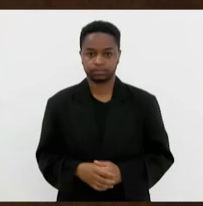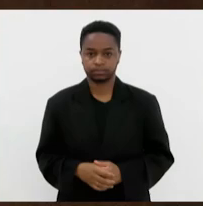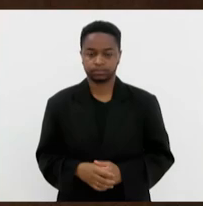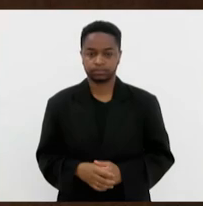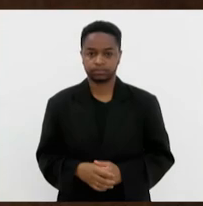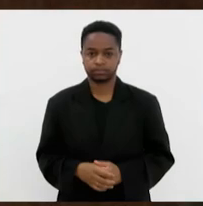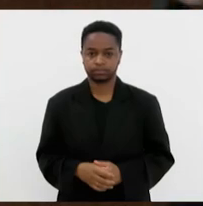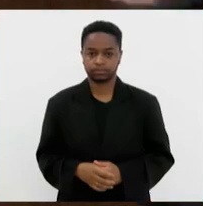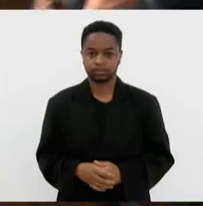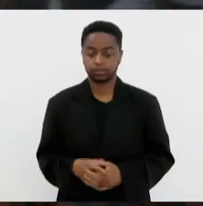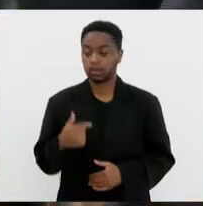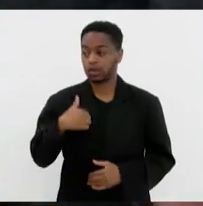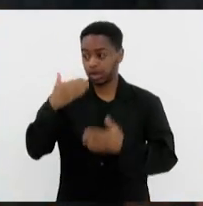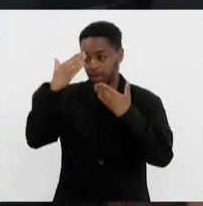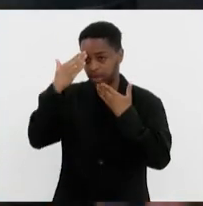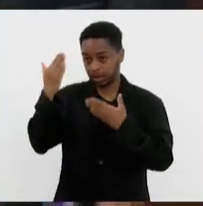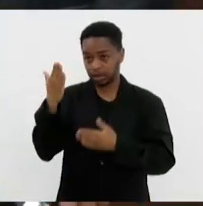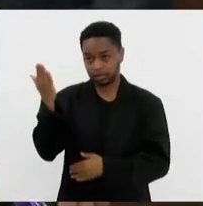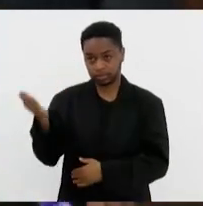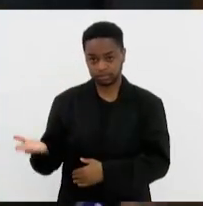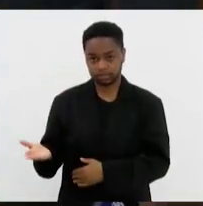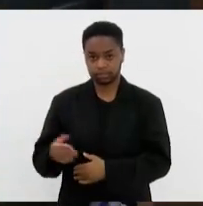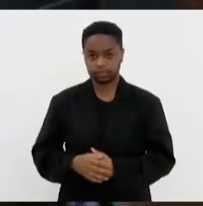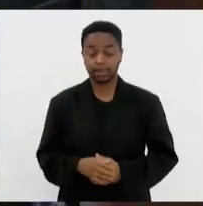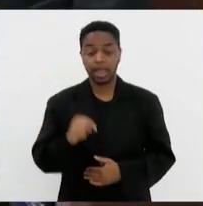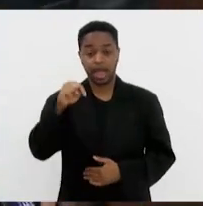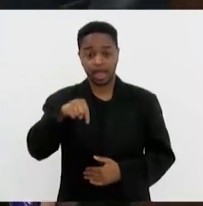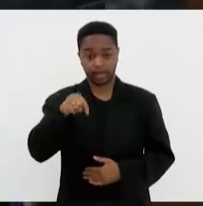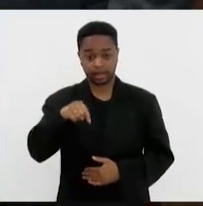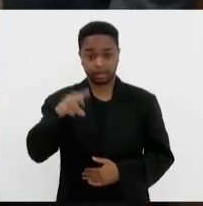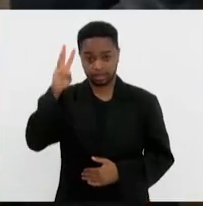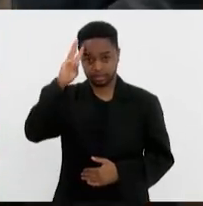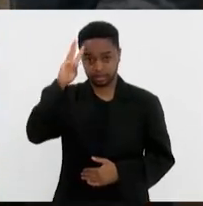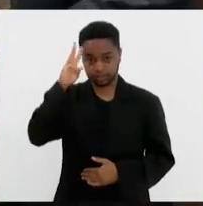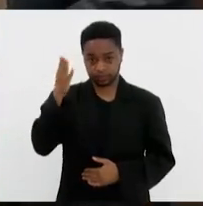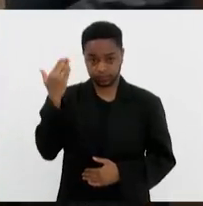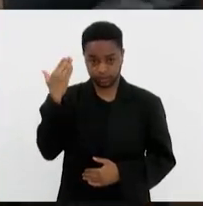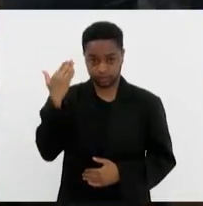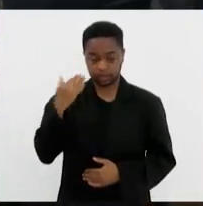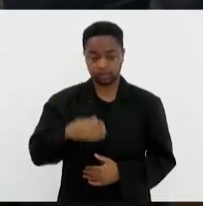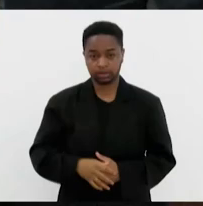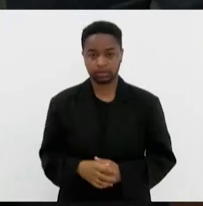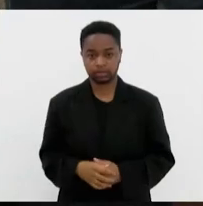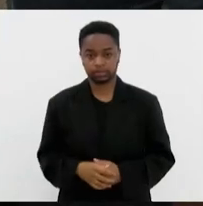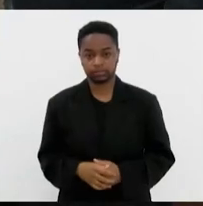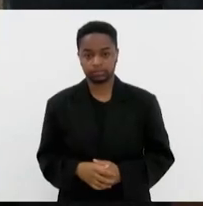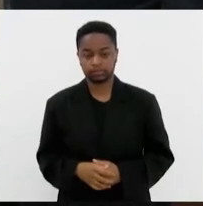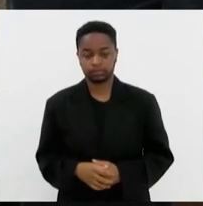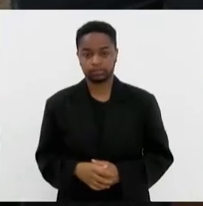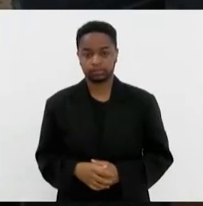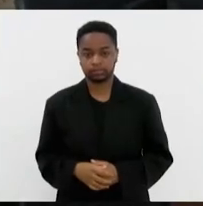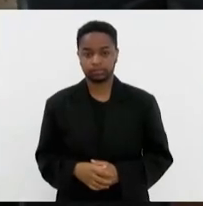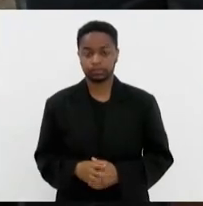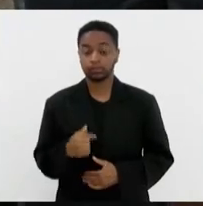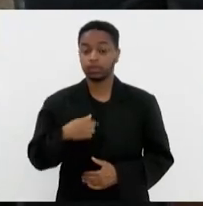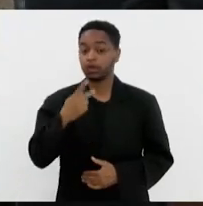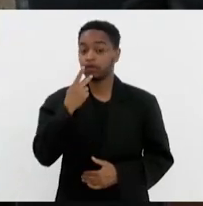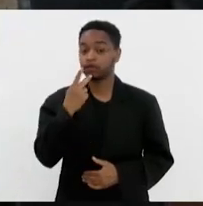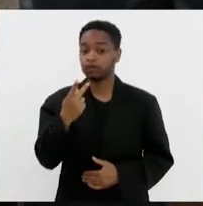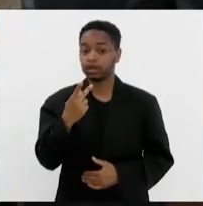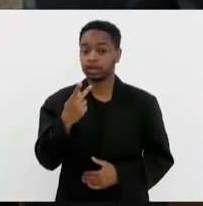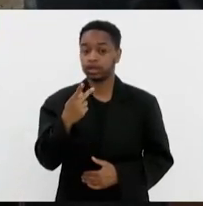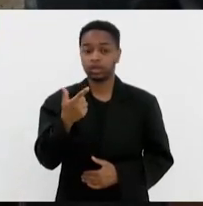venha para cá que eu estou fazendo um agradecimento. Aqui no plenário, na terça-feira, presidente Bacelar, eu disse que não tinha